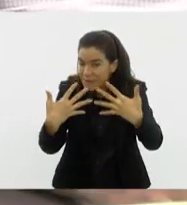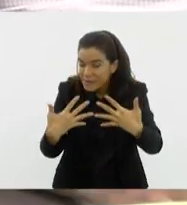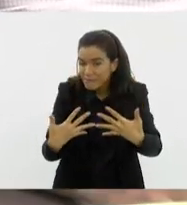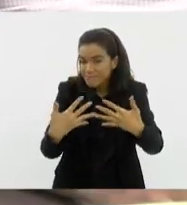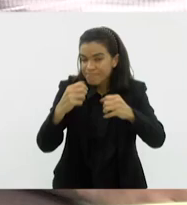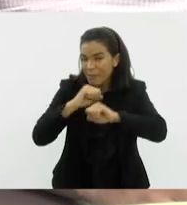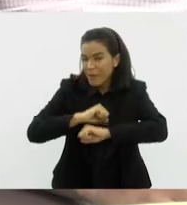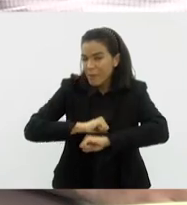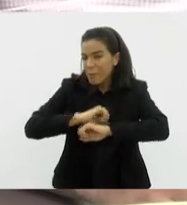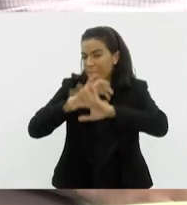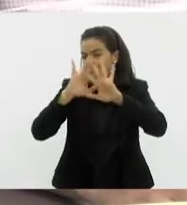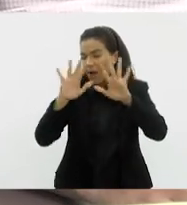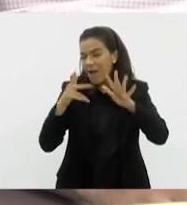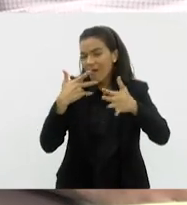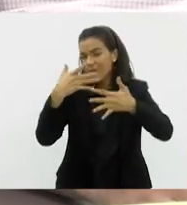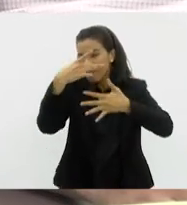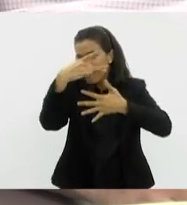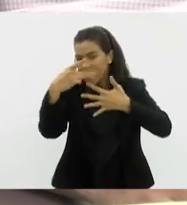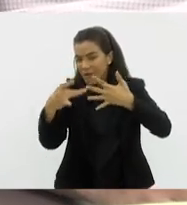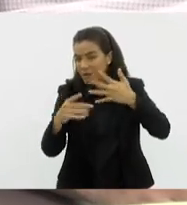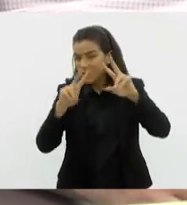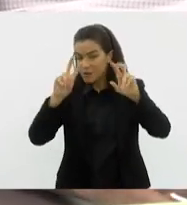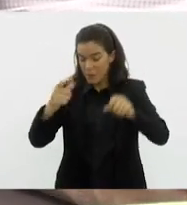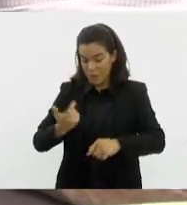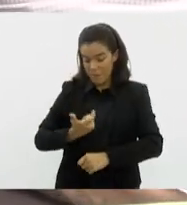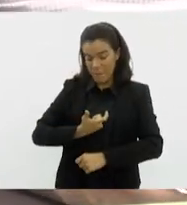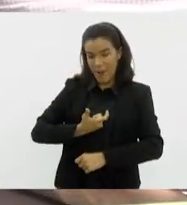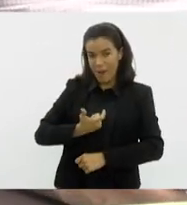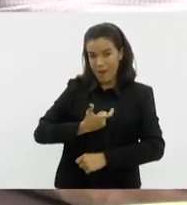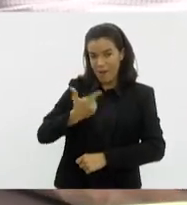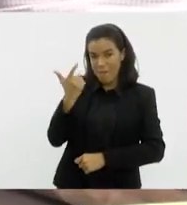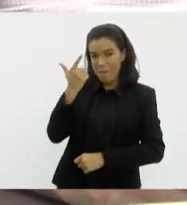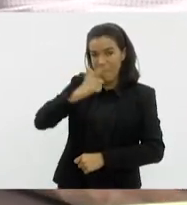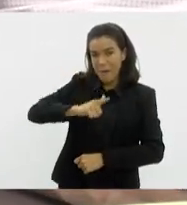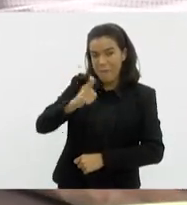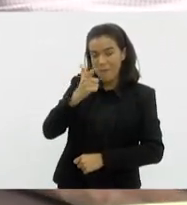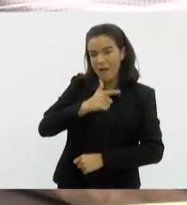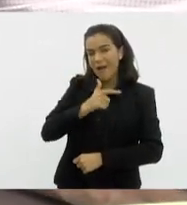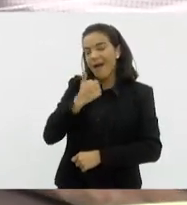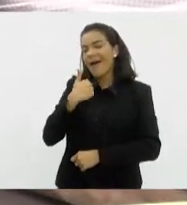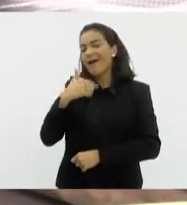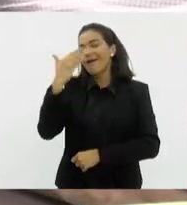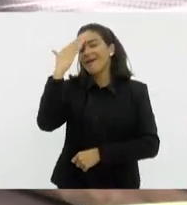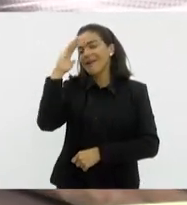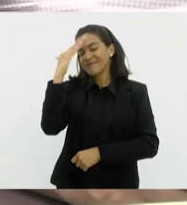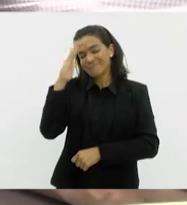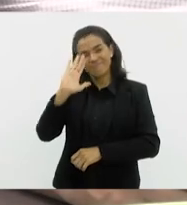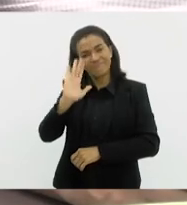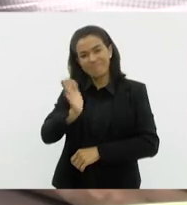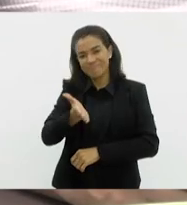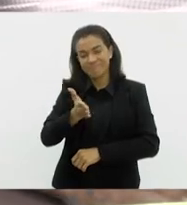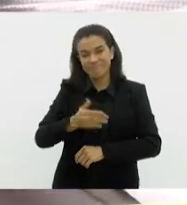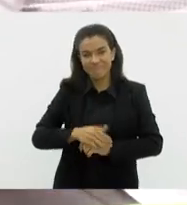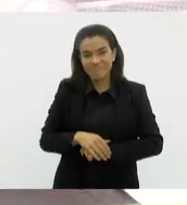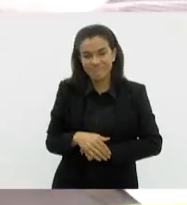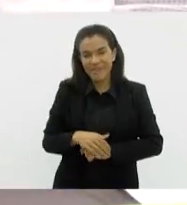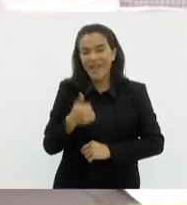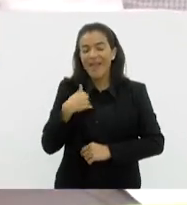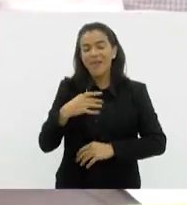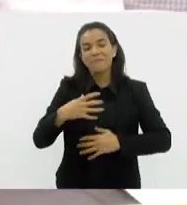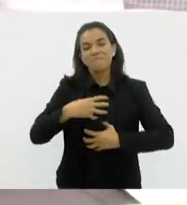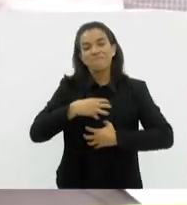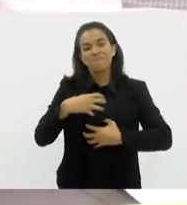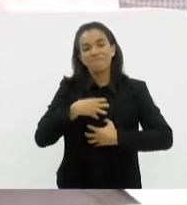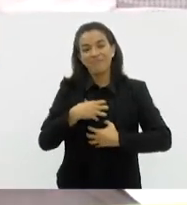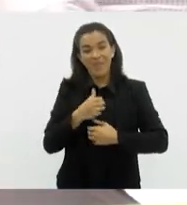mais falou das medalhas que recebeu sobre o assunto, eu fiquei esclarecido. Fiquei até confortado